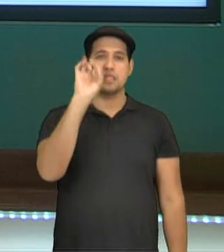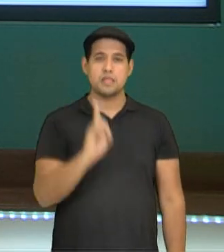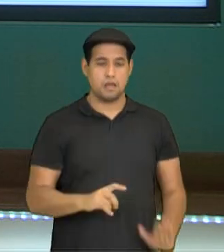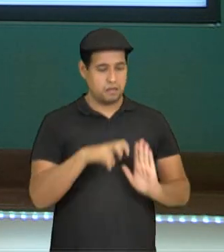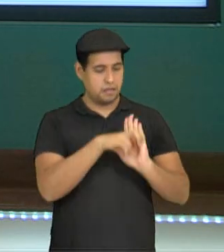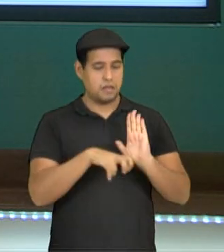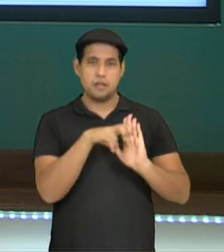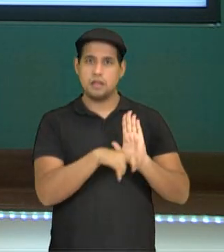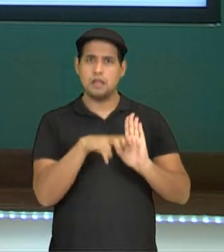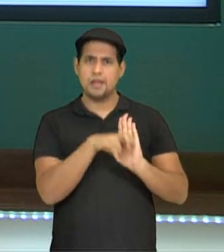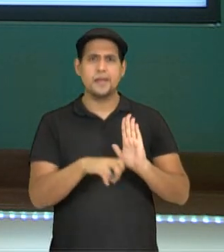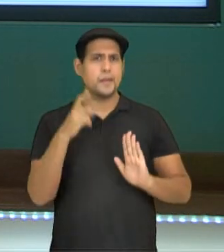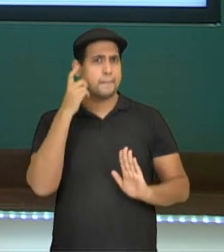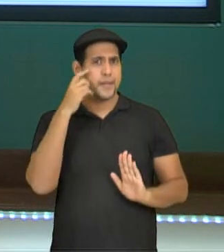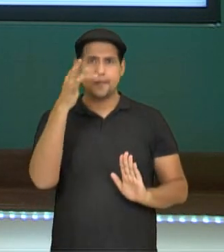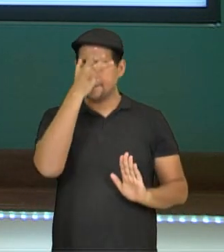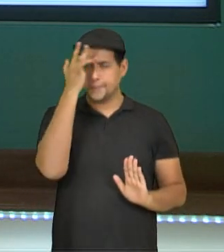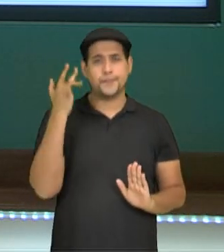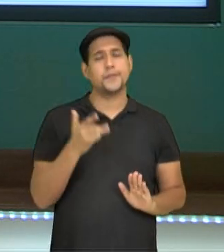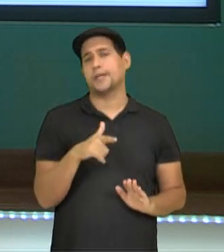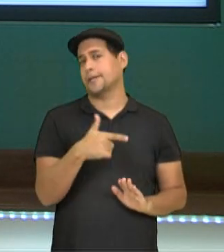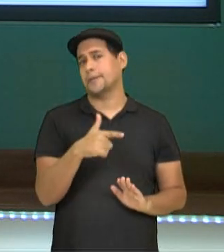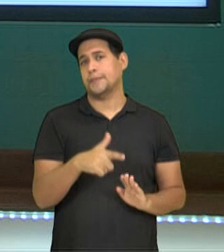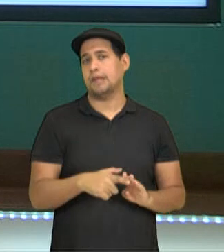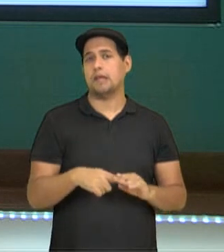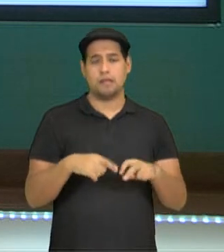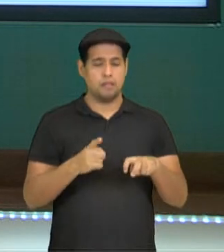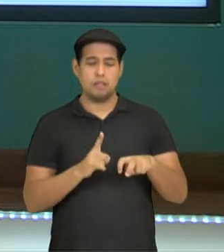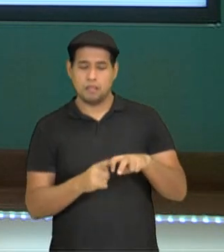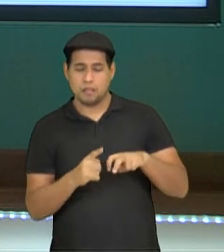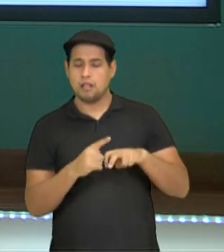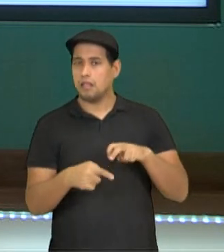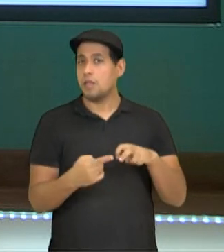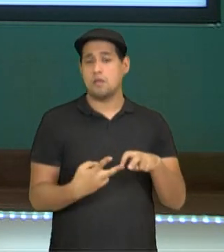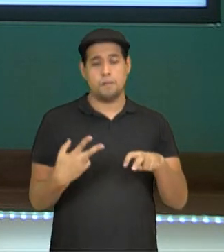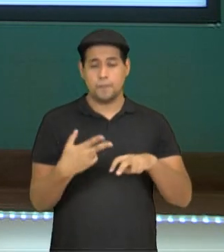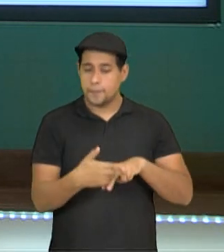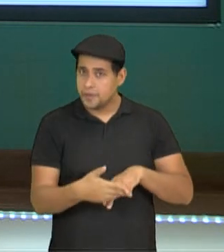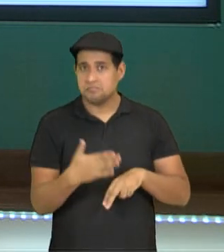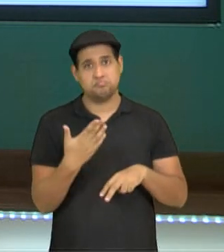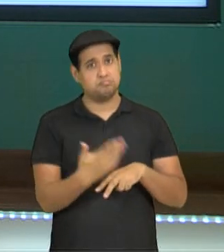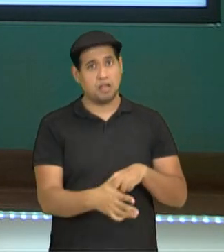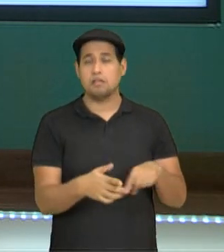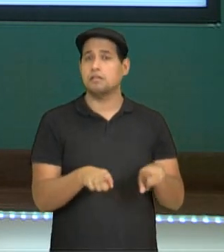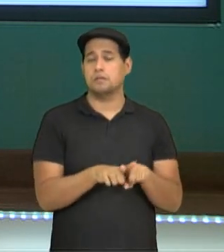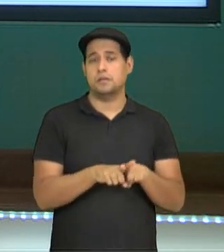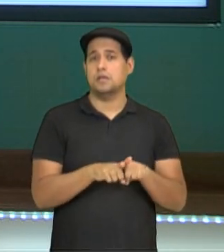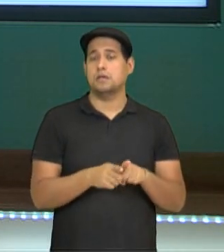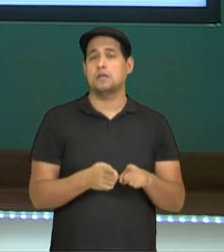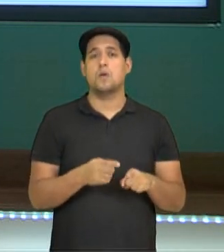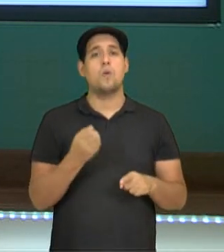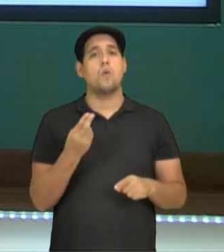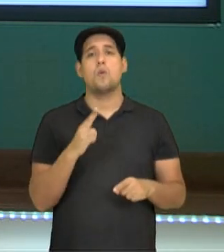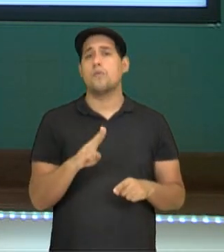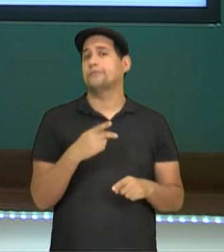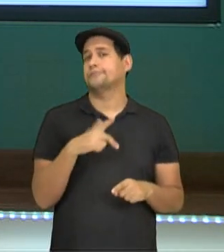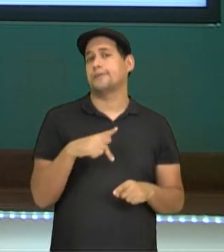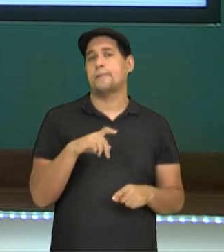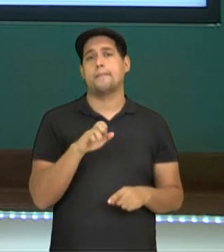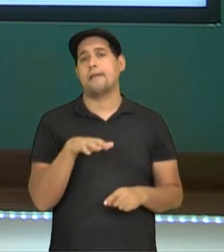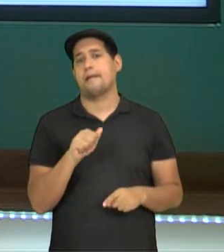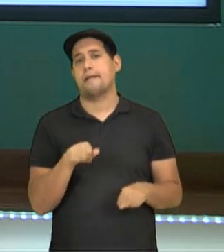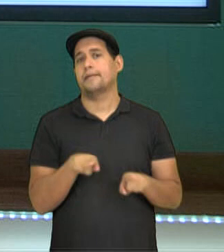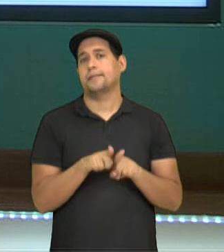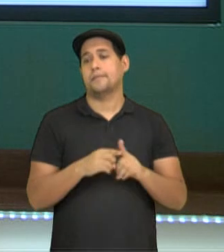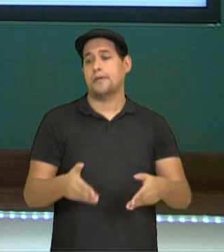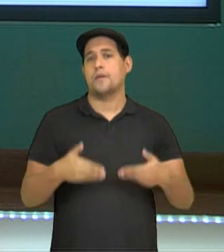física, a gente pode imaginar uma pessoa sem um membro superior, sem os dois membros superiores, sem uma perna,